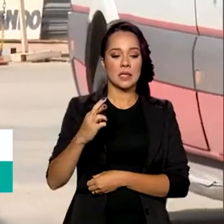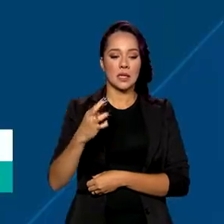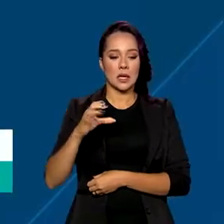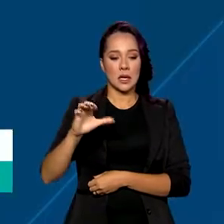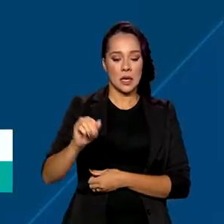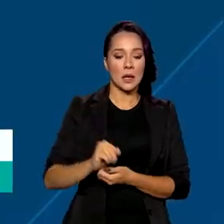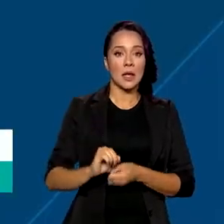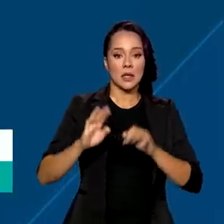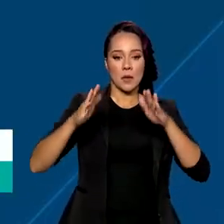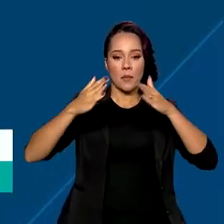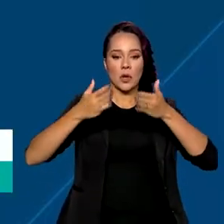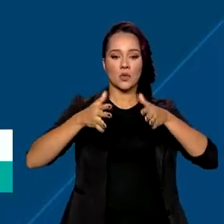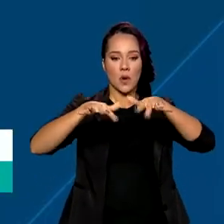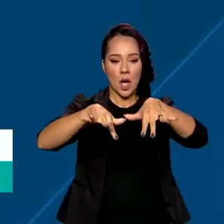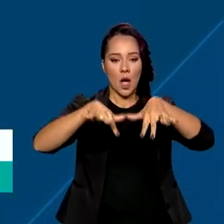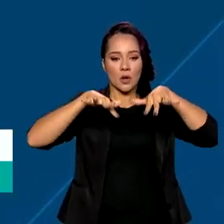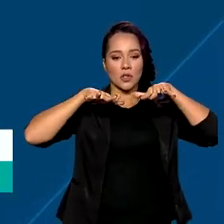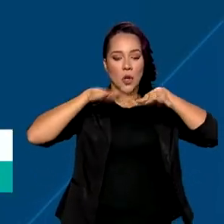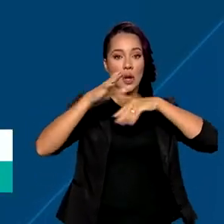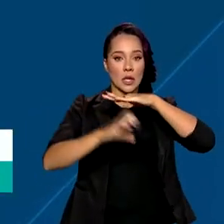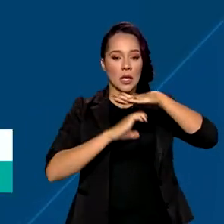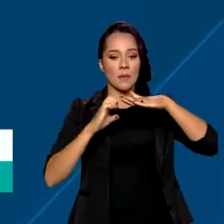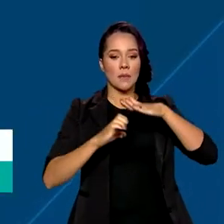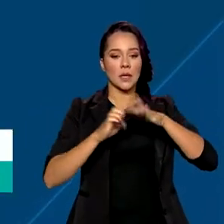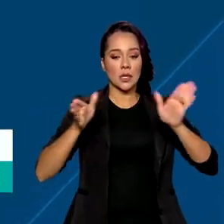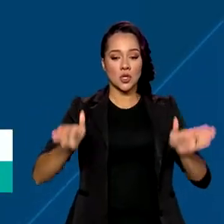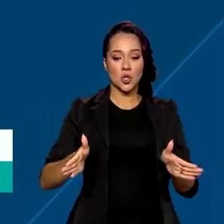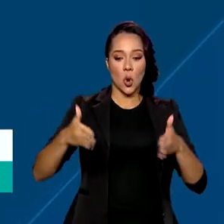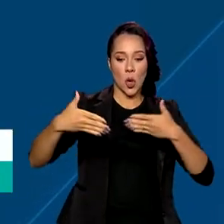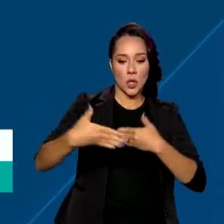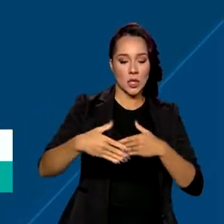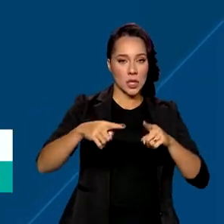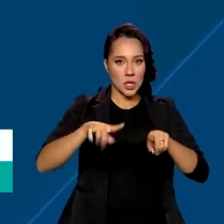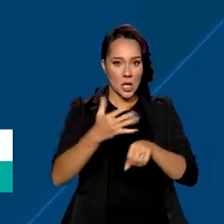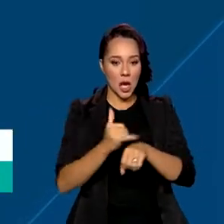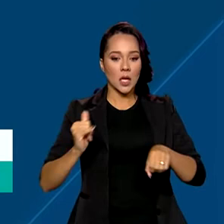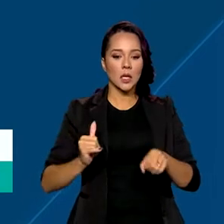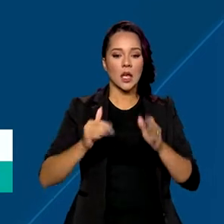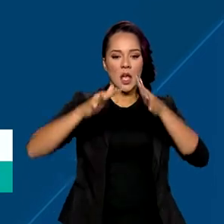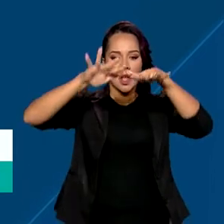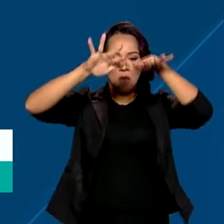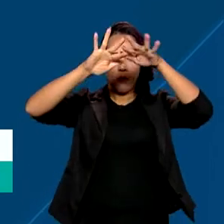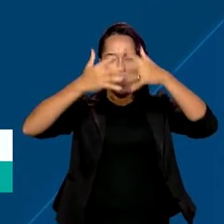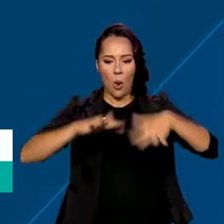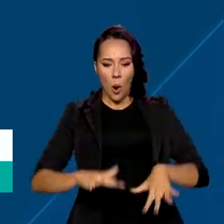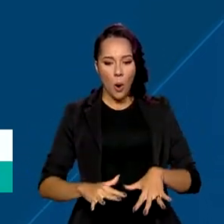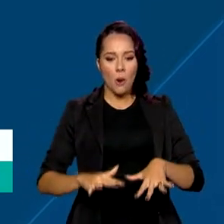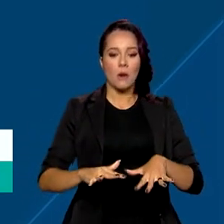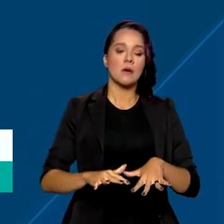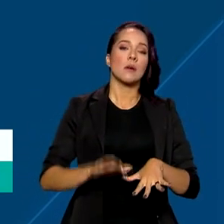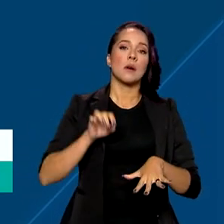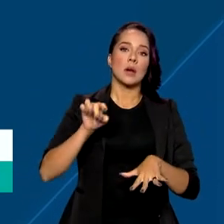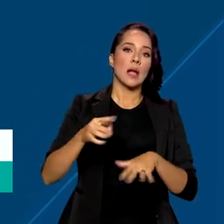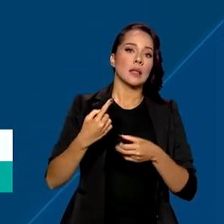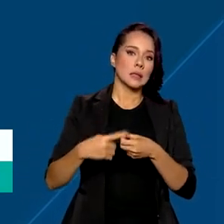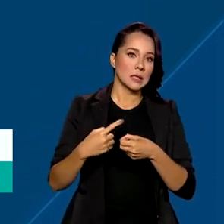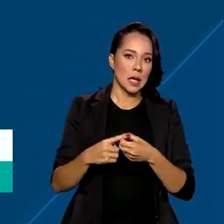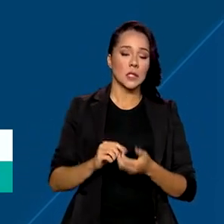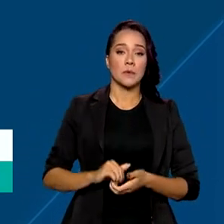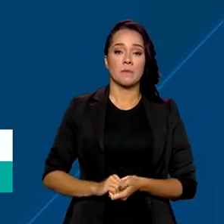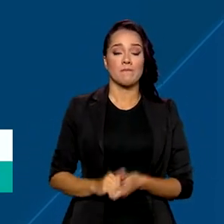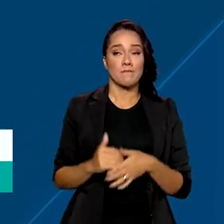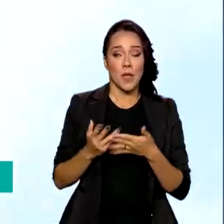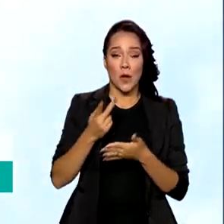desabamento do auditório da empresa de contêineres multiteiner localizada aí na estrada Ferreira Guedes em Itapecerica